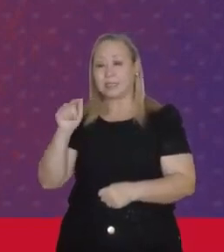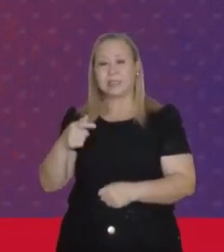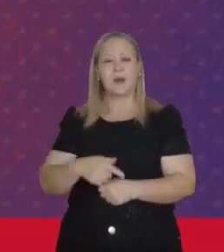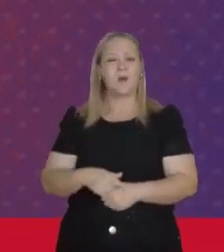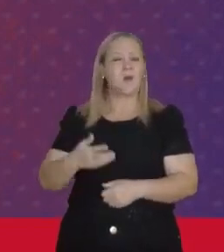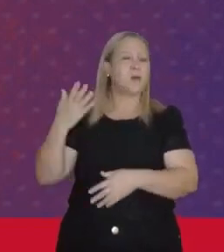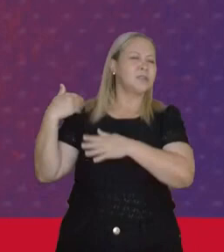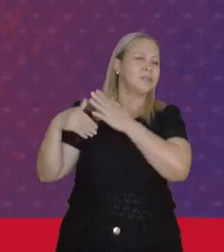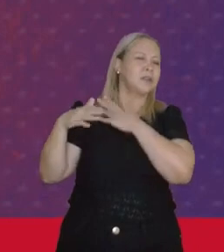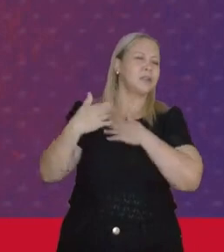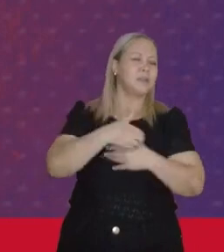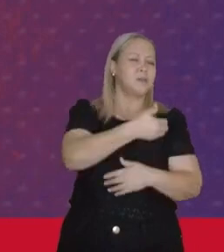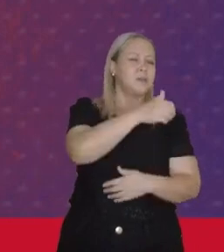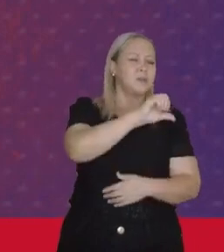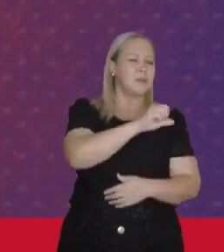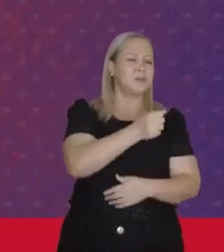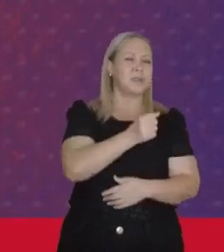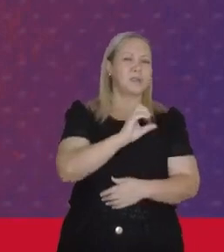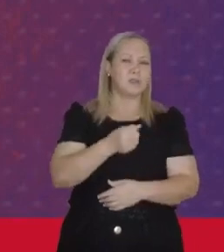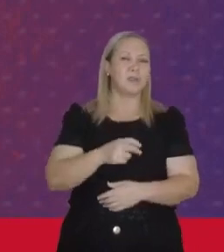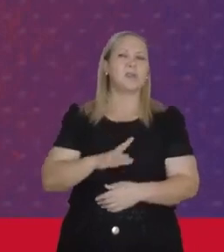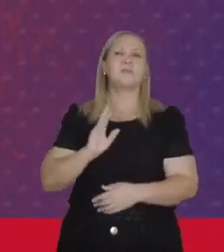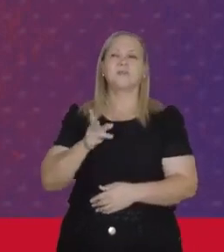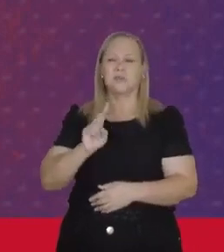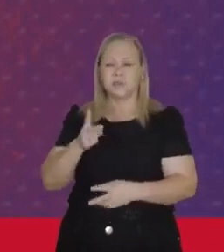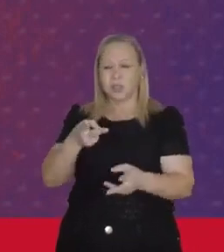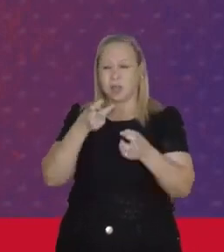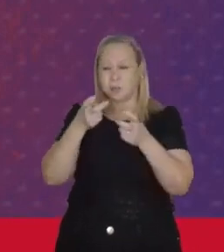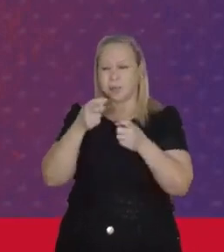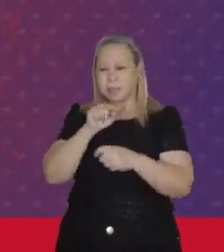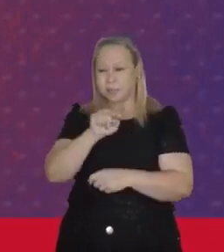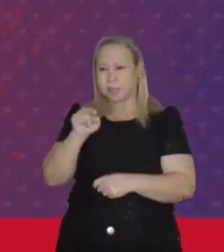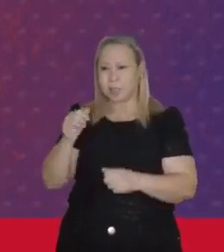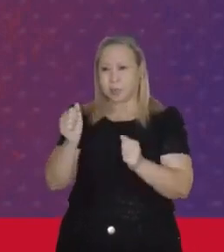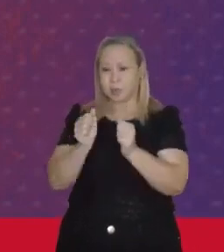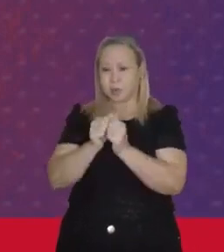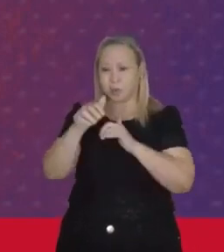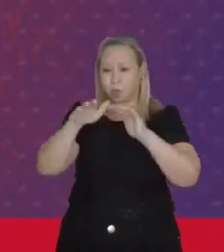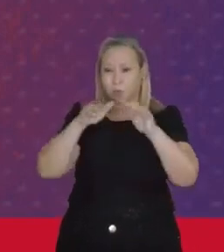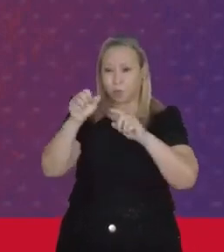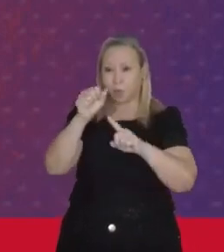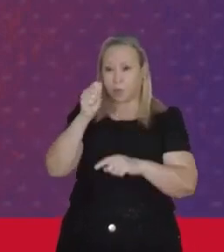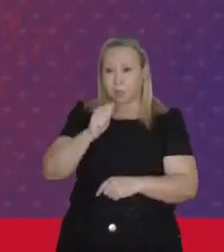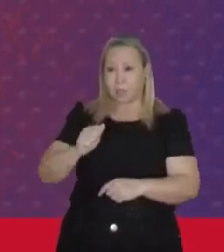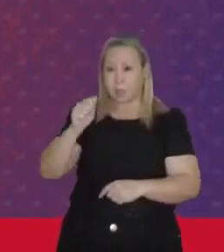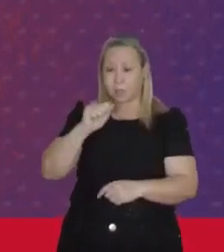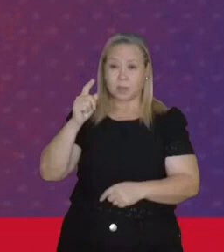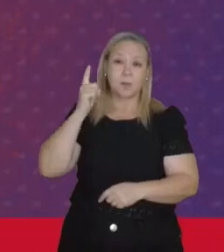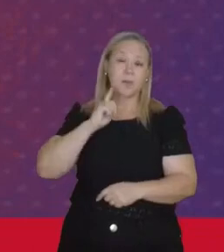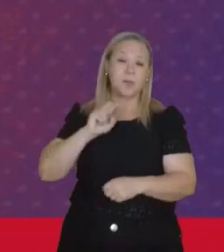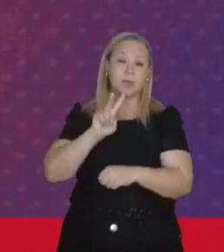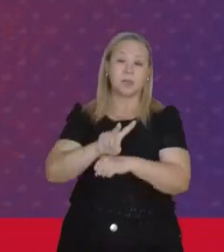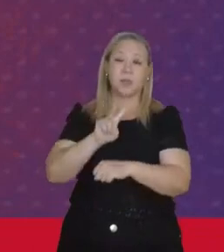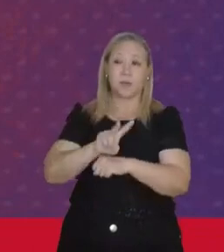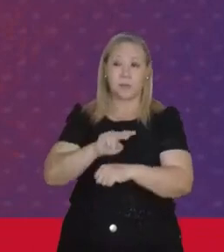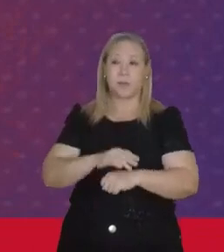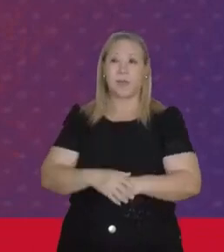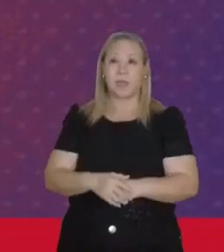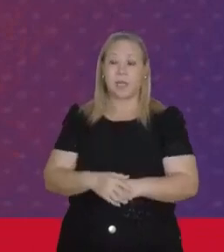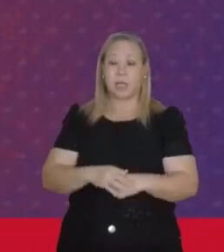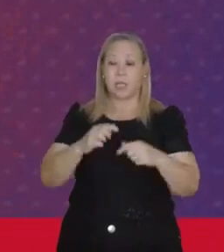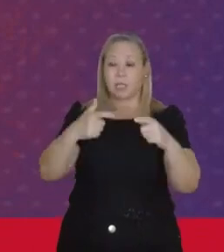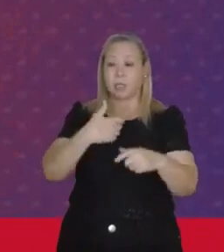gente já previa isso. E aí eu, junto com o movimento da Associação Mineira de Defesa